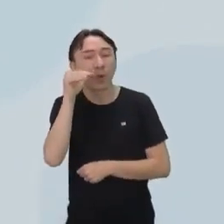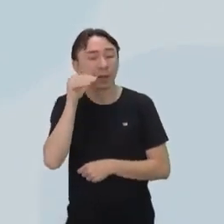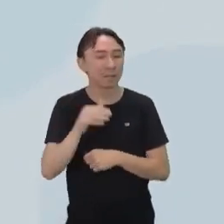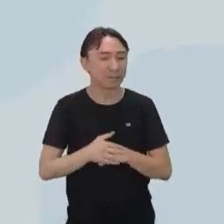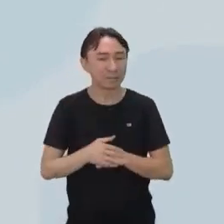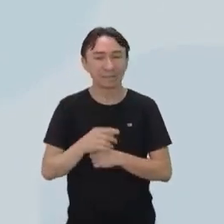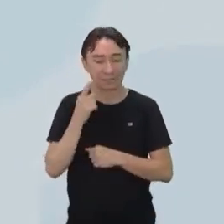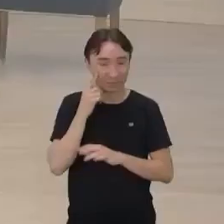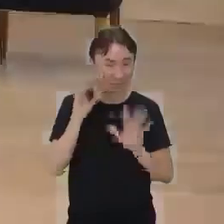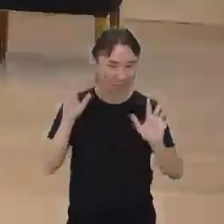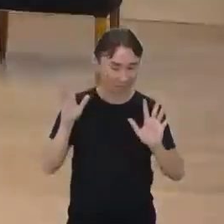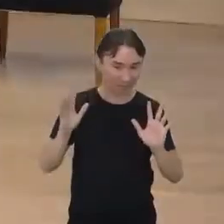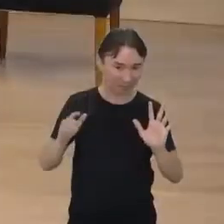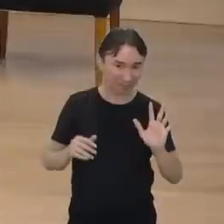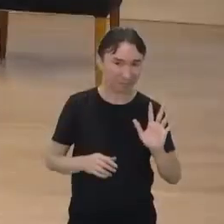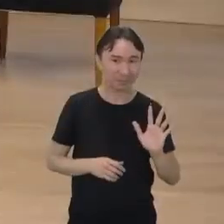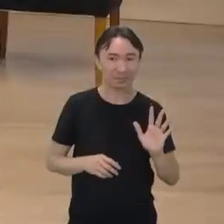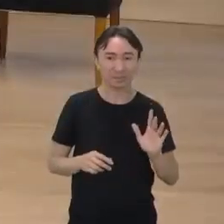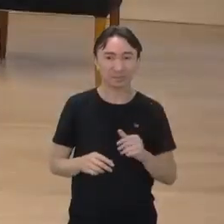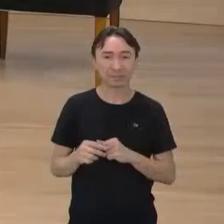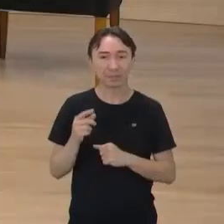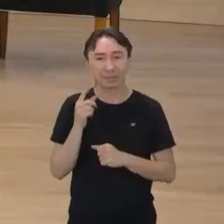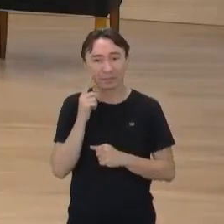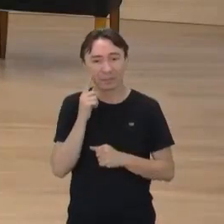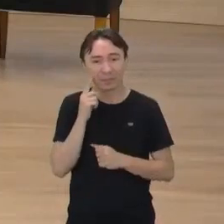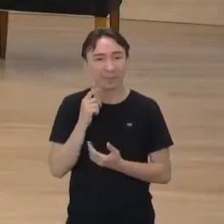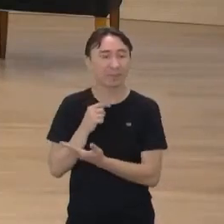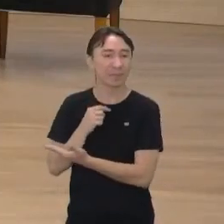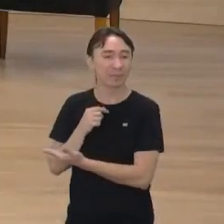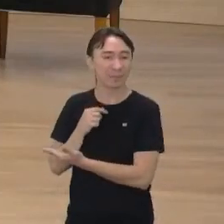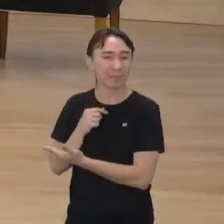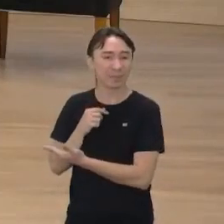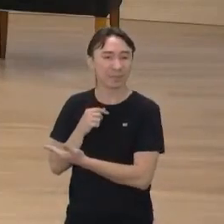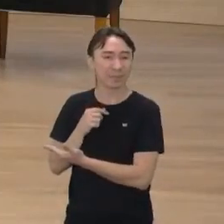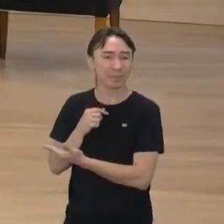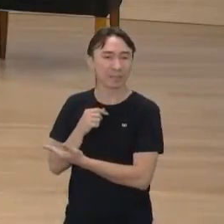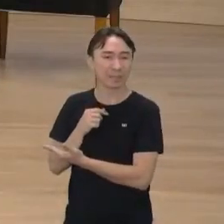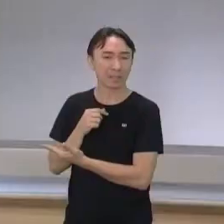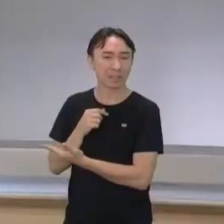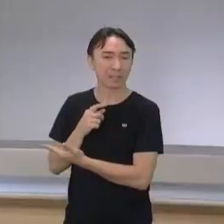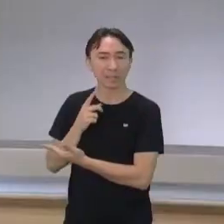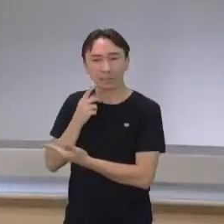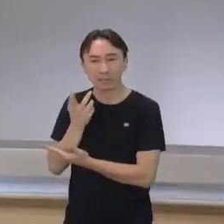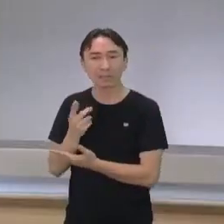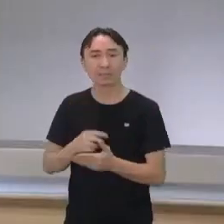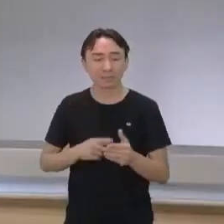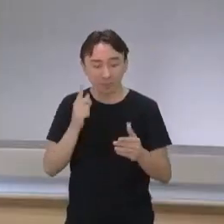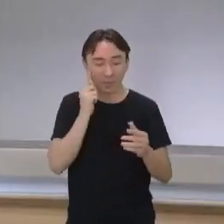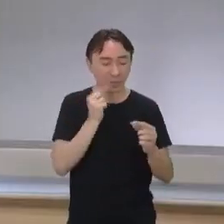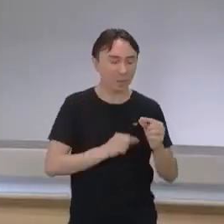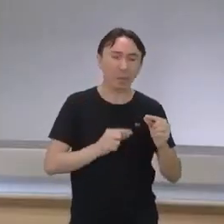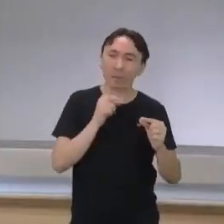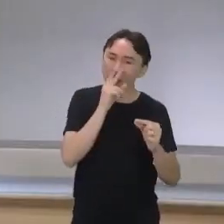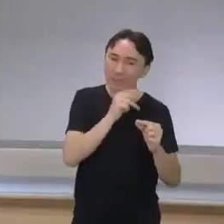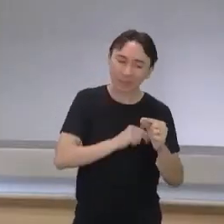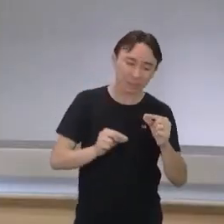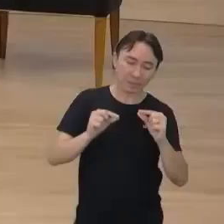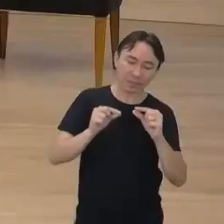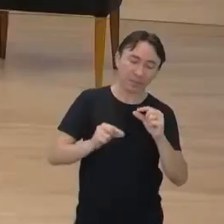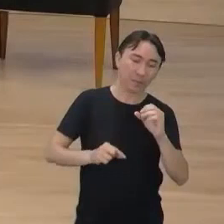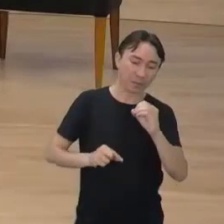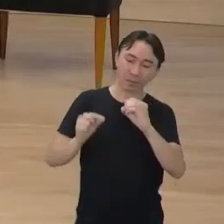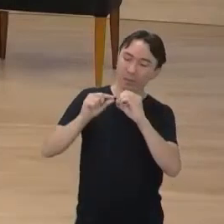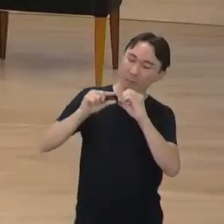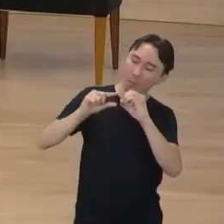estou sendo cosplay de aluno. Perfeito. Por que vai aumentando o desenho coexcêntrico? De K é